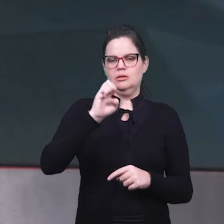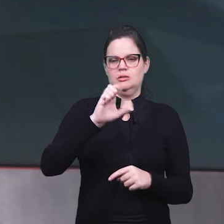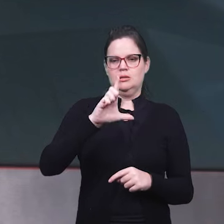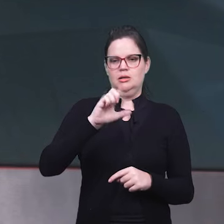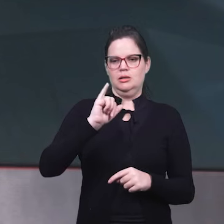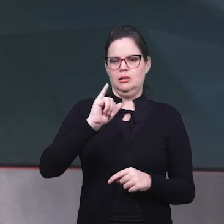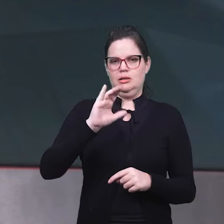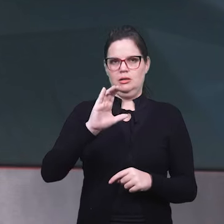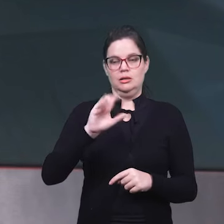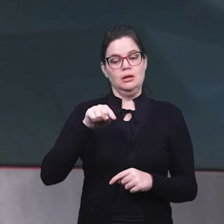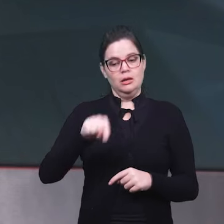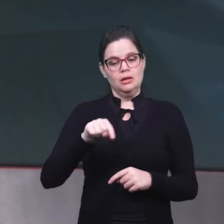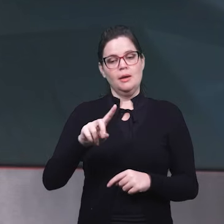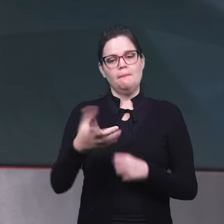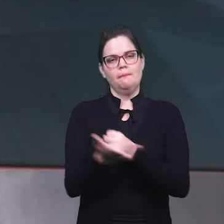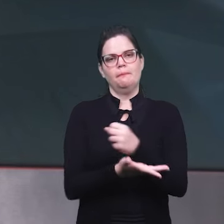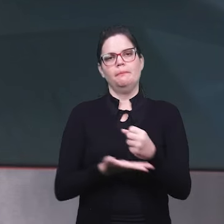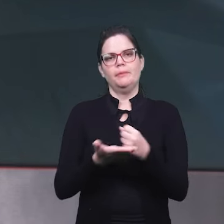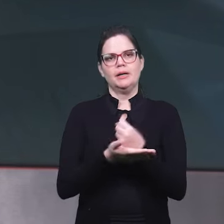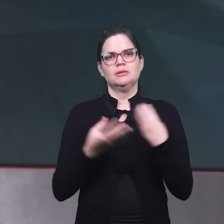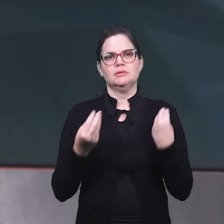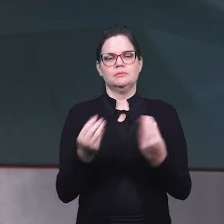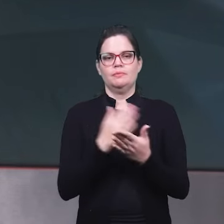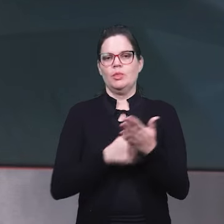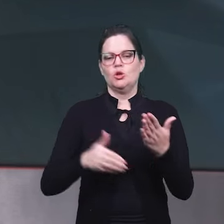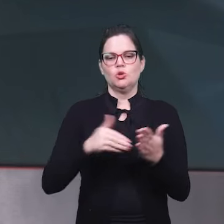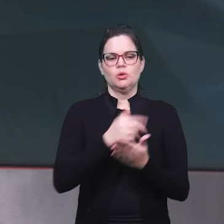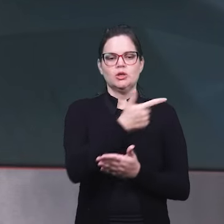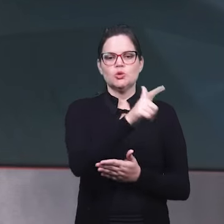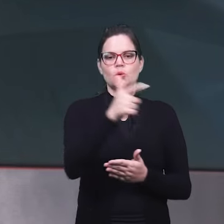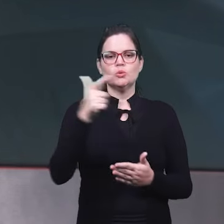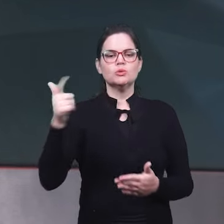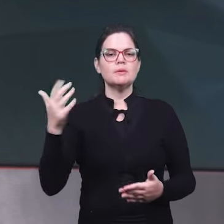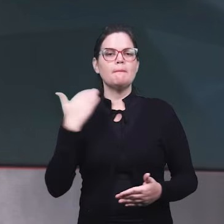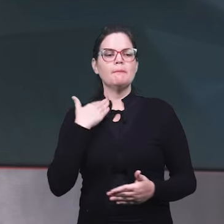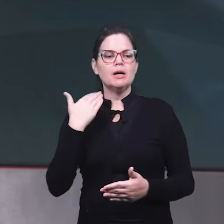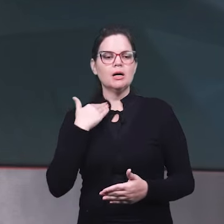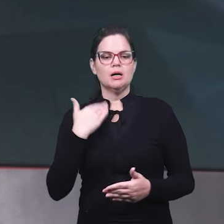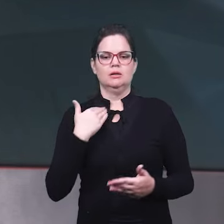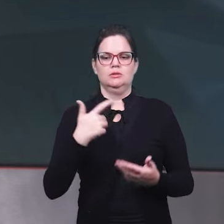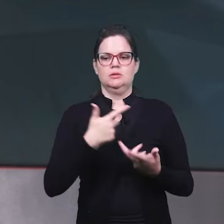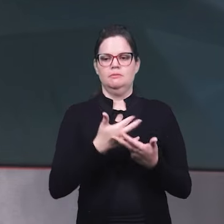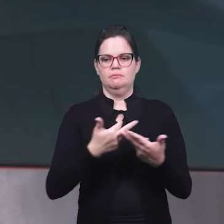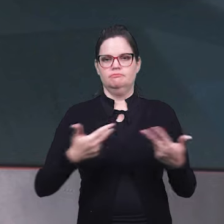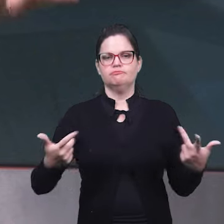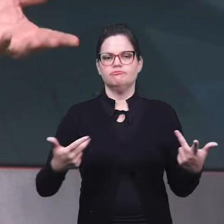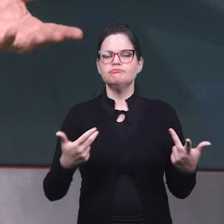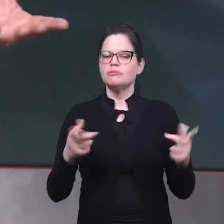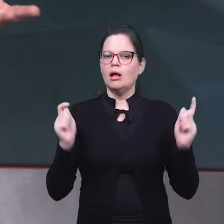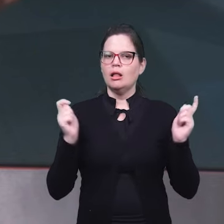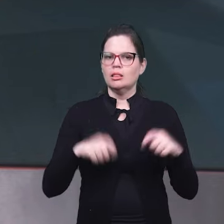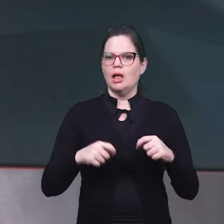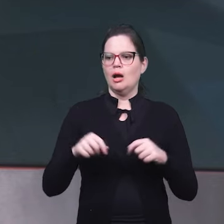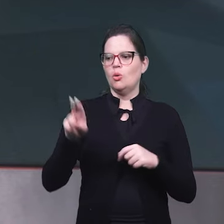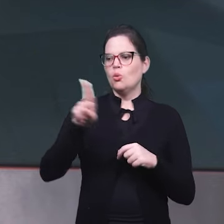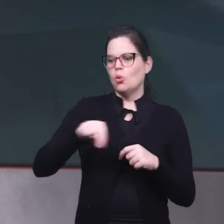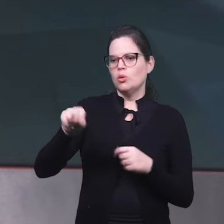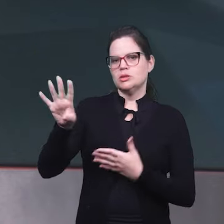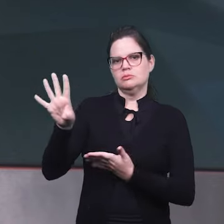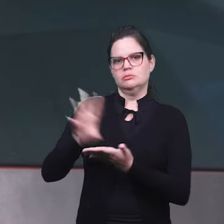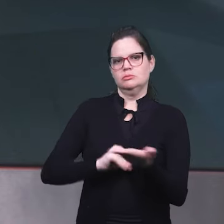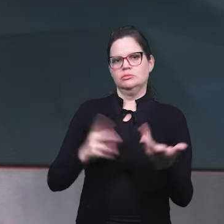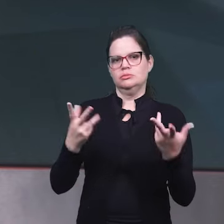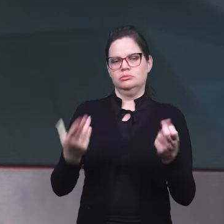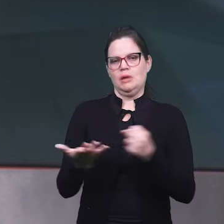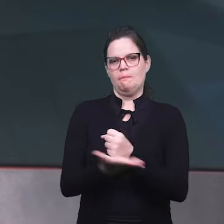foi criada para isso. E ela acabou servindo como base para todas as demais